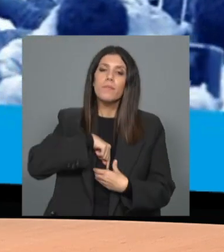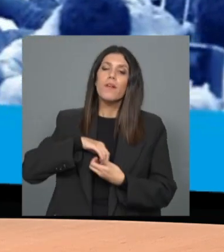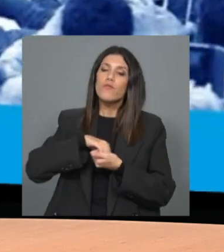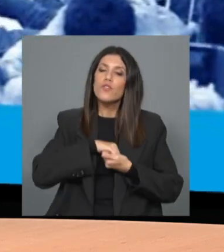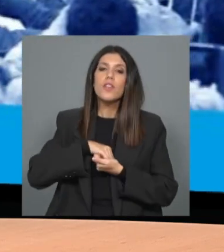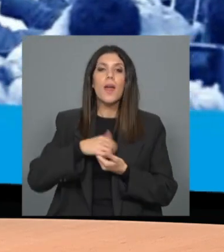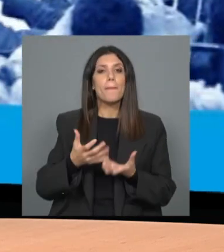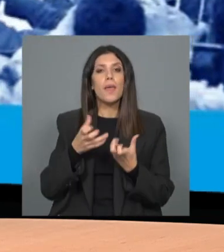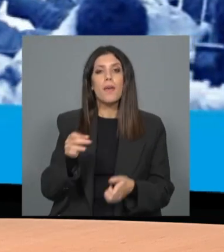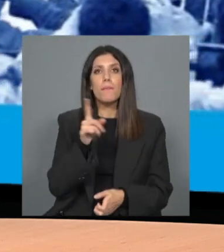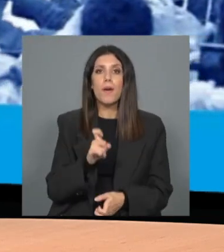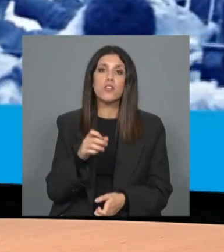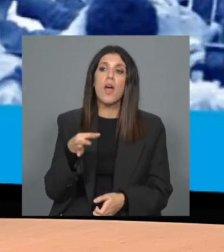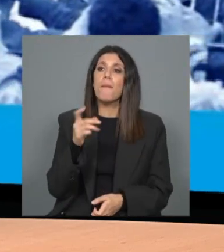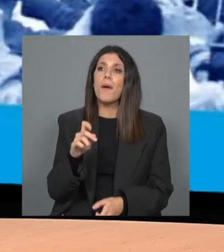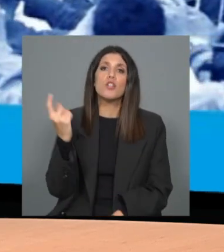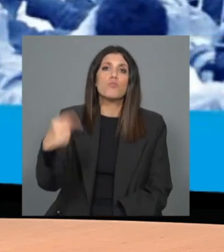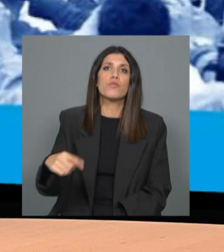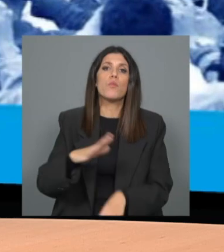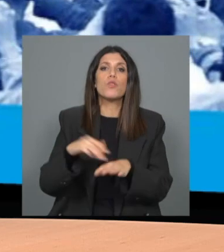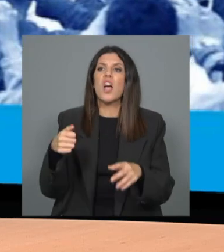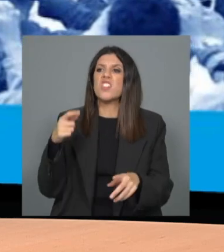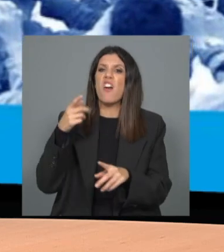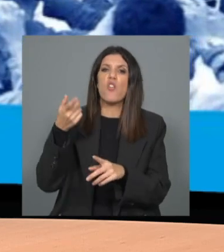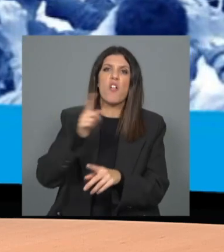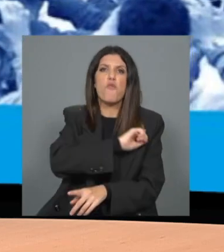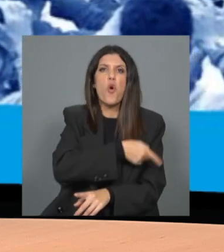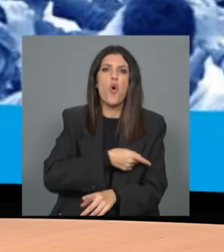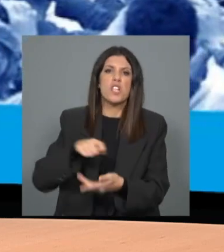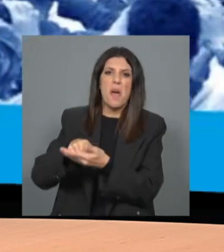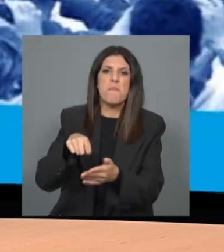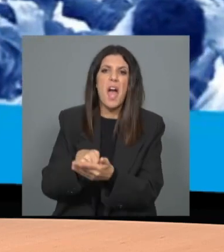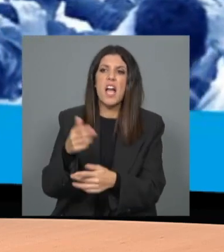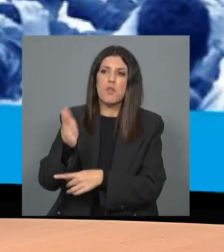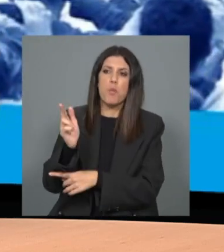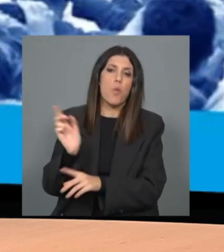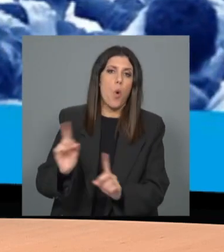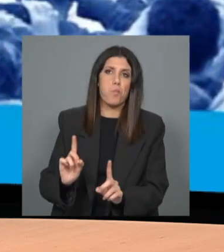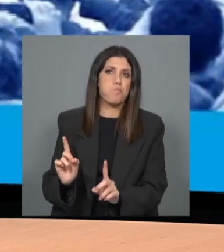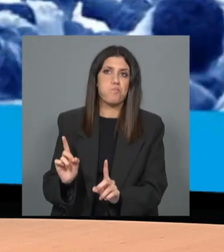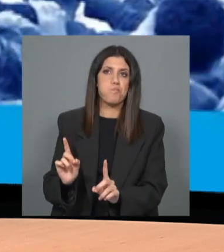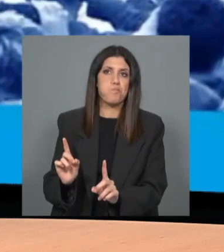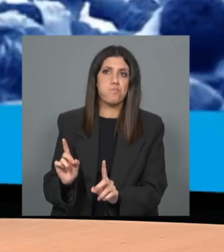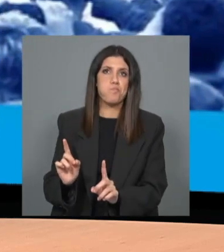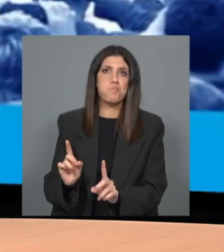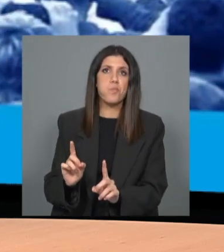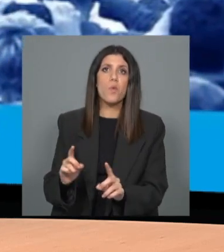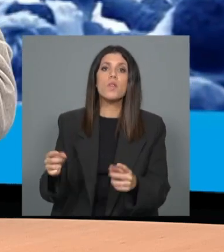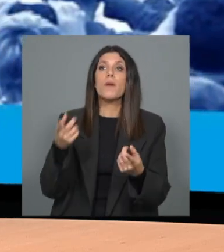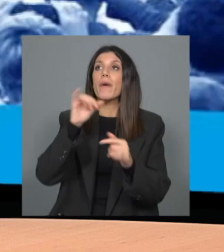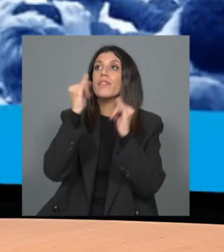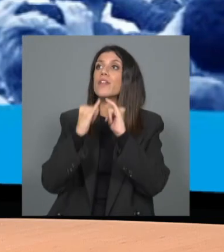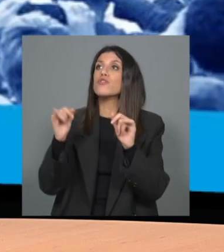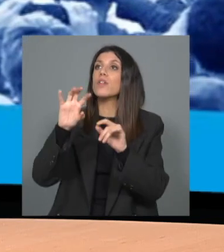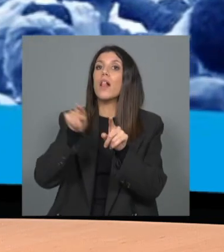porque ela não vai aparecer apenas pela força, pela ameaça das armas e também, infelizmente, pelo que vamos vendo por diplomacia internacional, tem